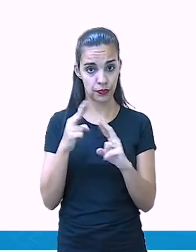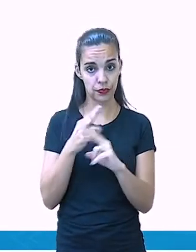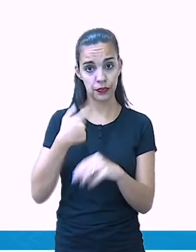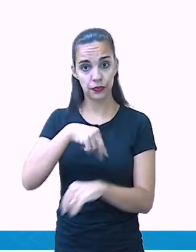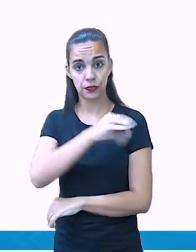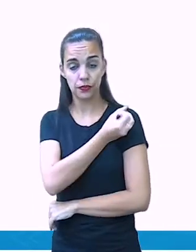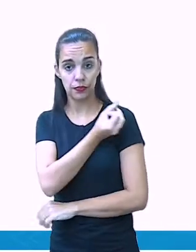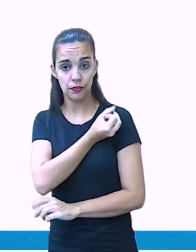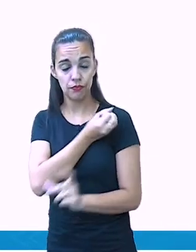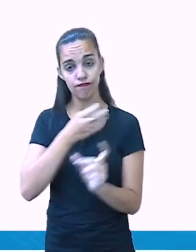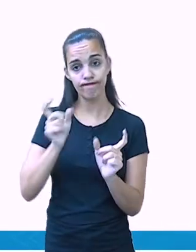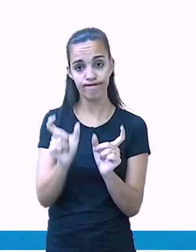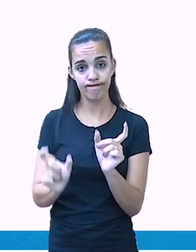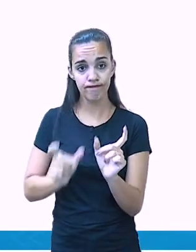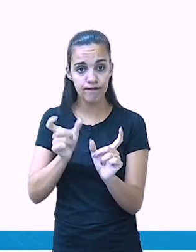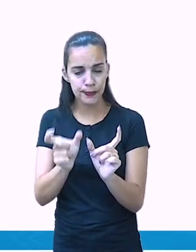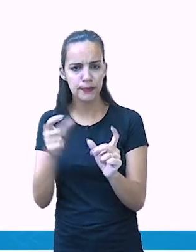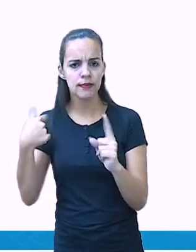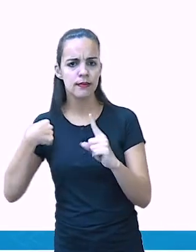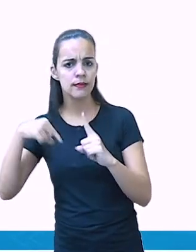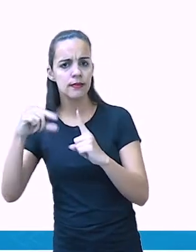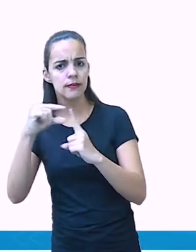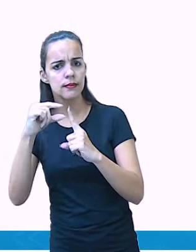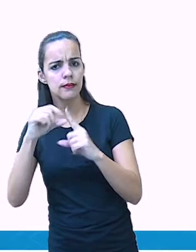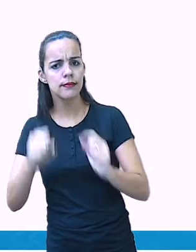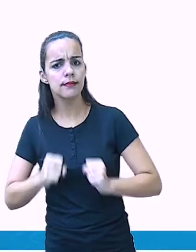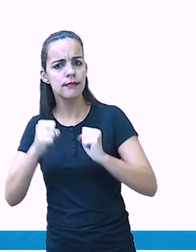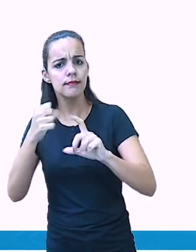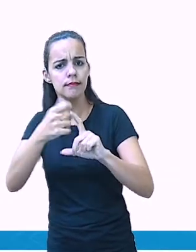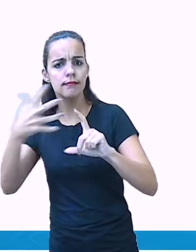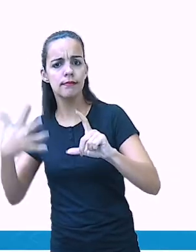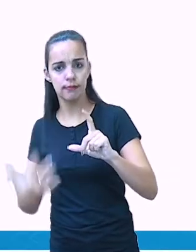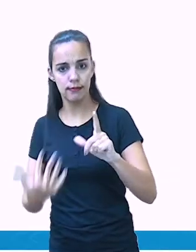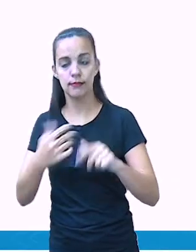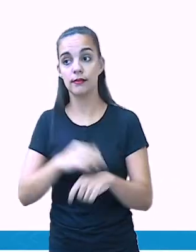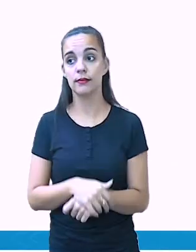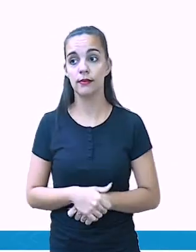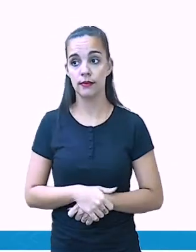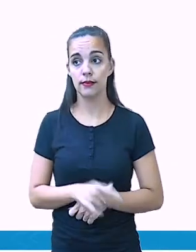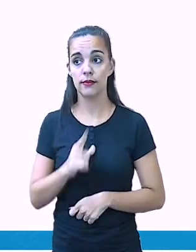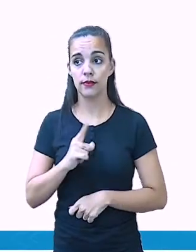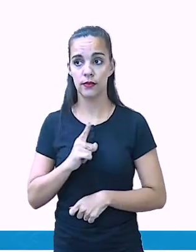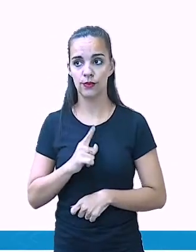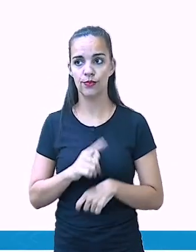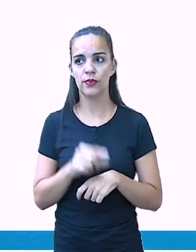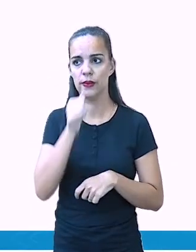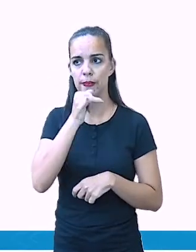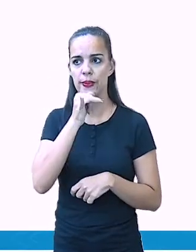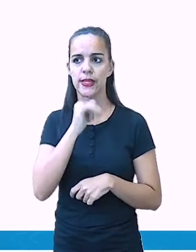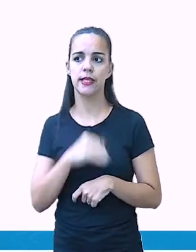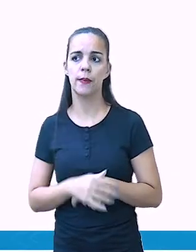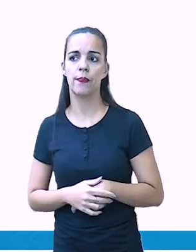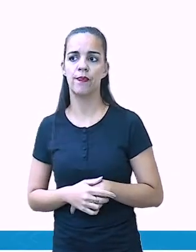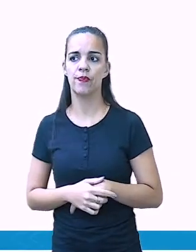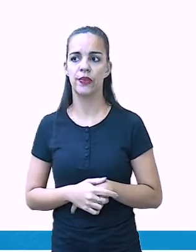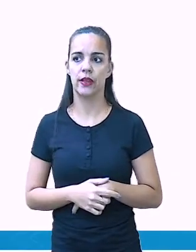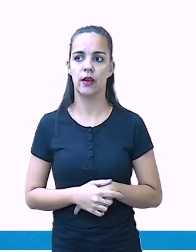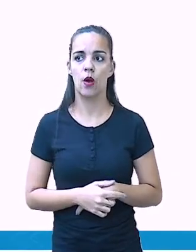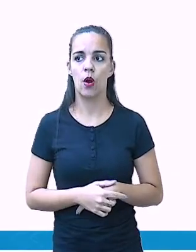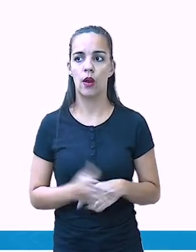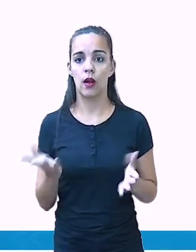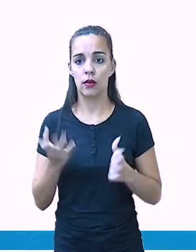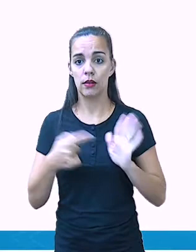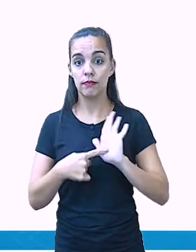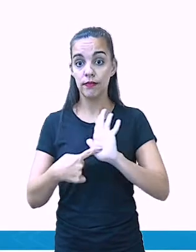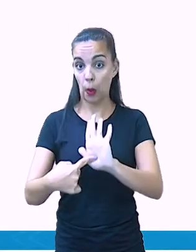número de sílabas, as palavras podem ser classificadas em, olha lá, então esses nomes que eu vou colocar